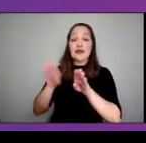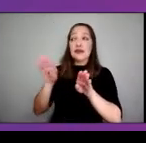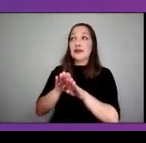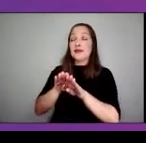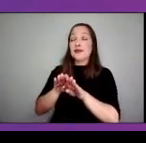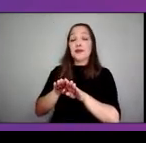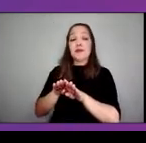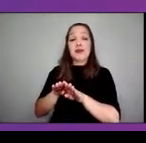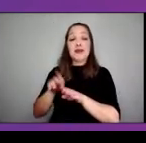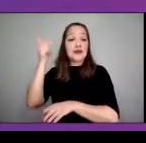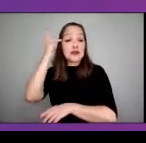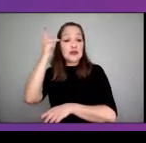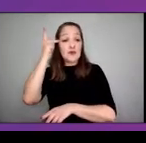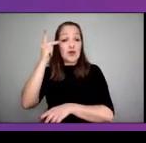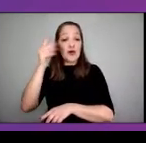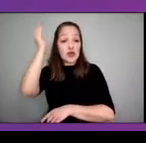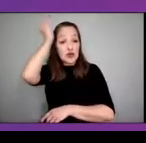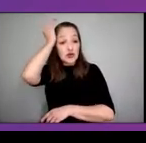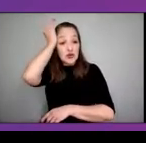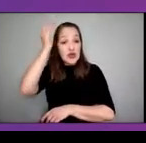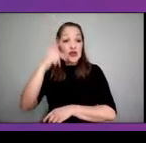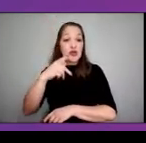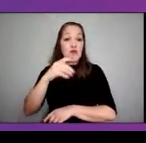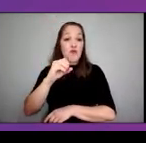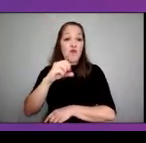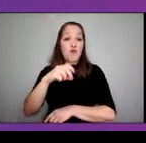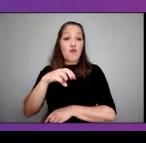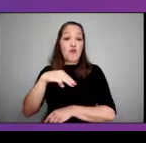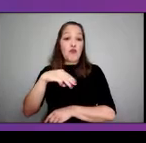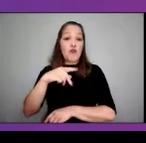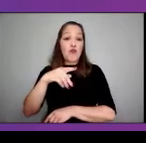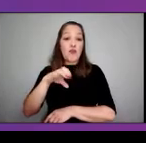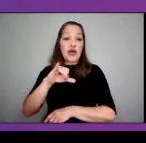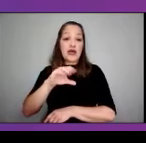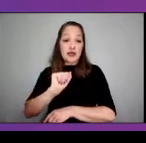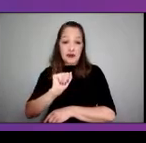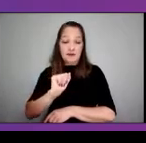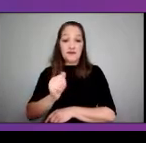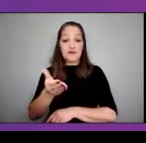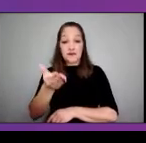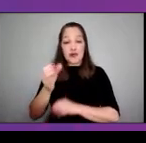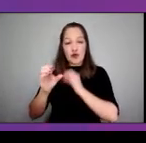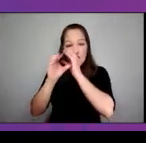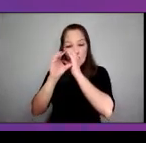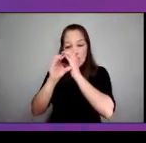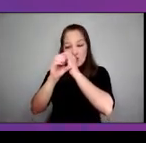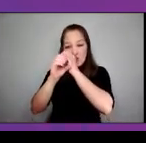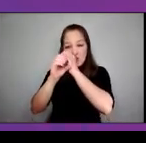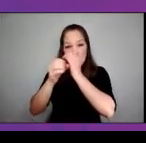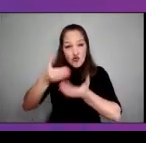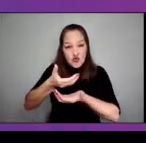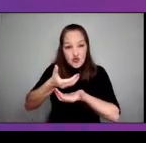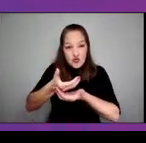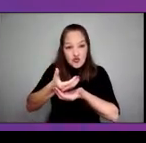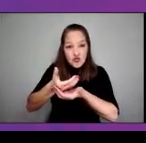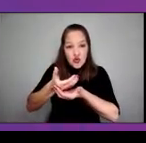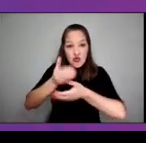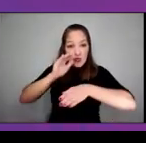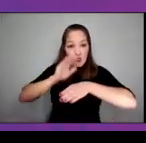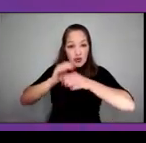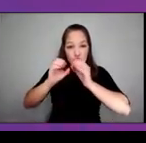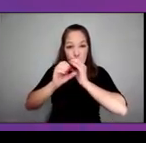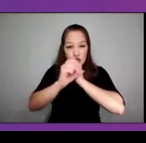que eu fiz esse e esse trabalho esse aqui é uma câmera obscura feita com cunha na verdade esse dispositivo aqui que eu